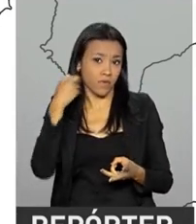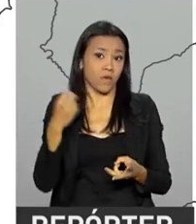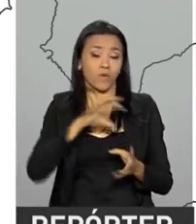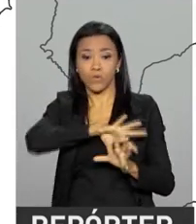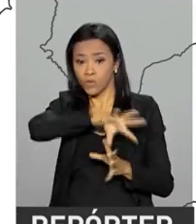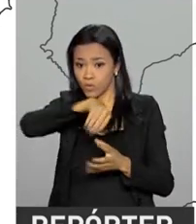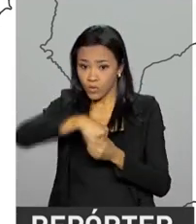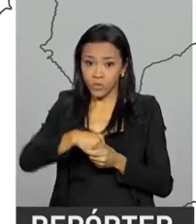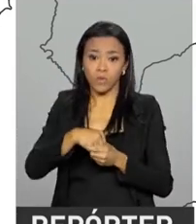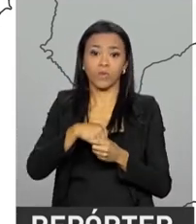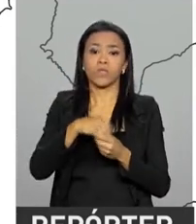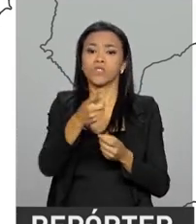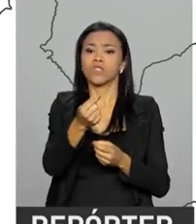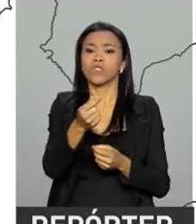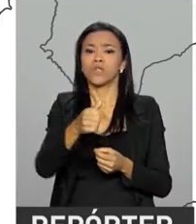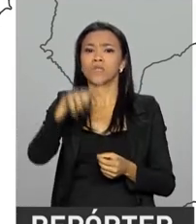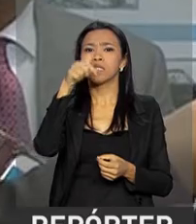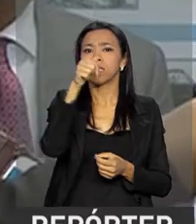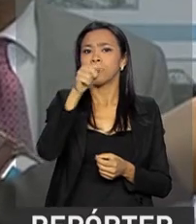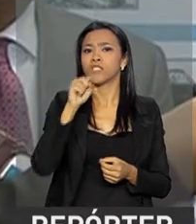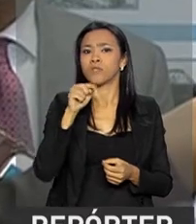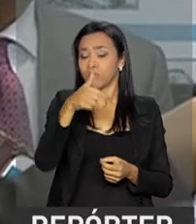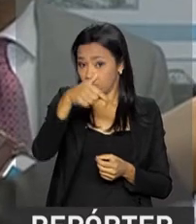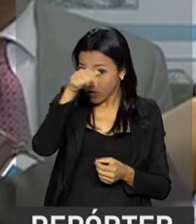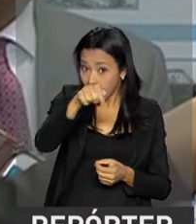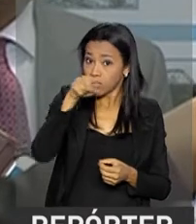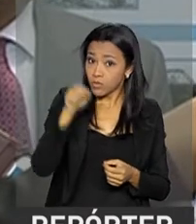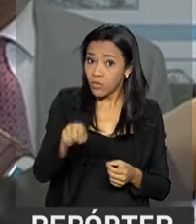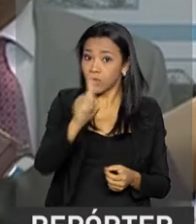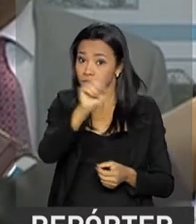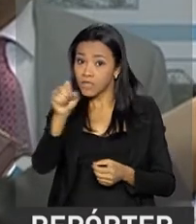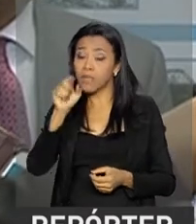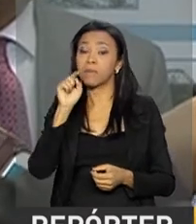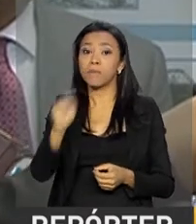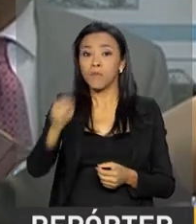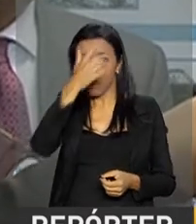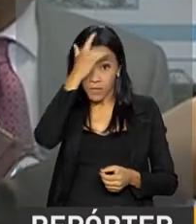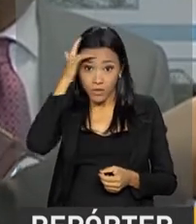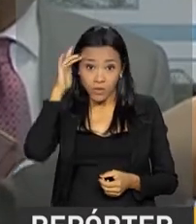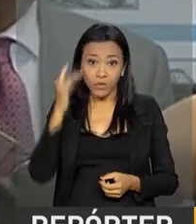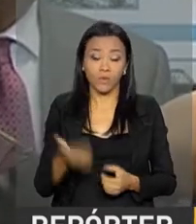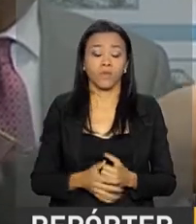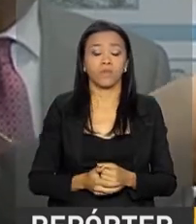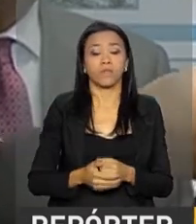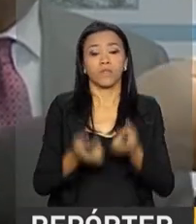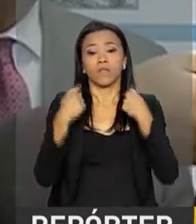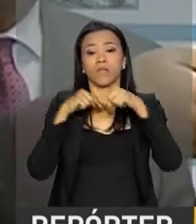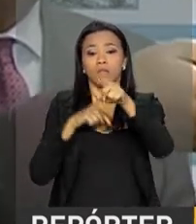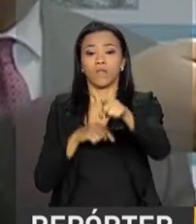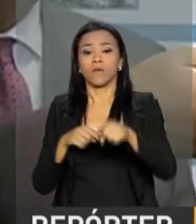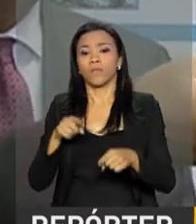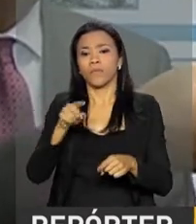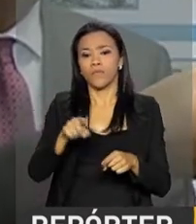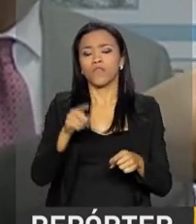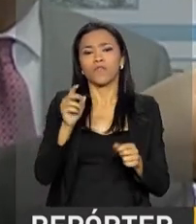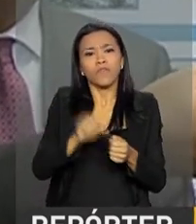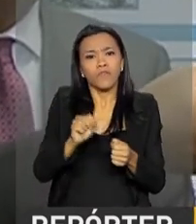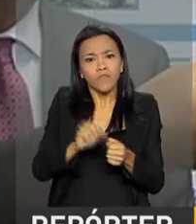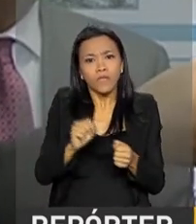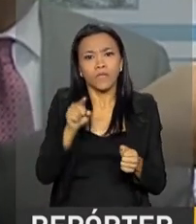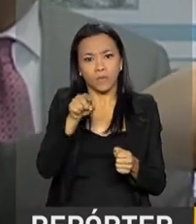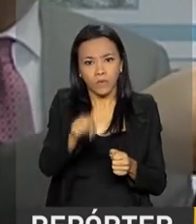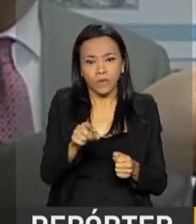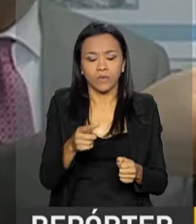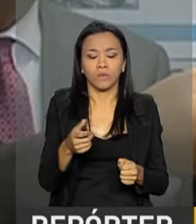de 7 milhões e 100 mil pessoas da mesma forma que foi feito no eixo leste que permitiu a